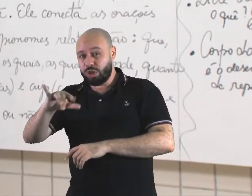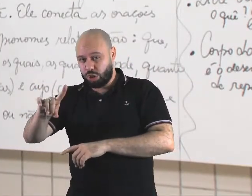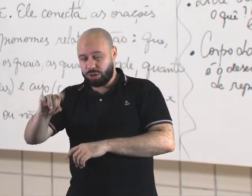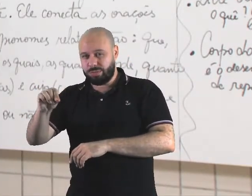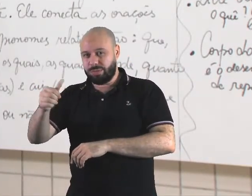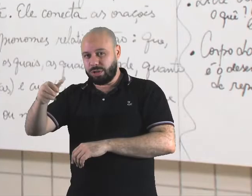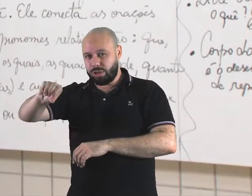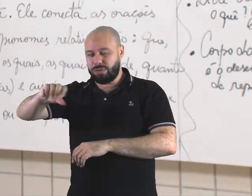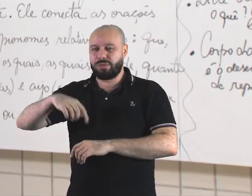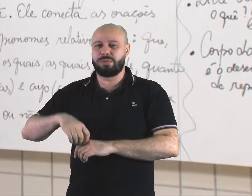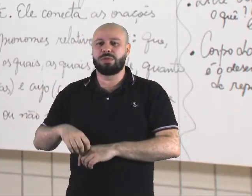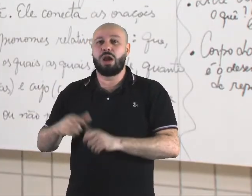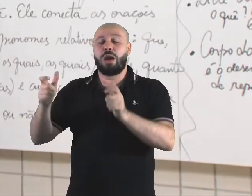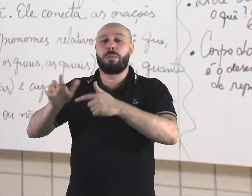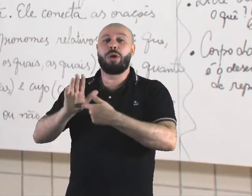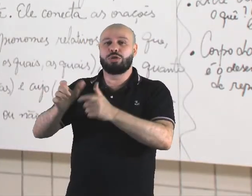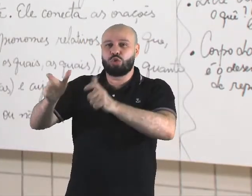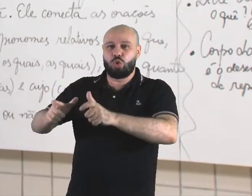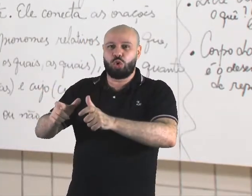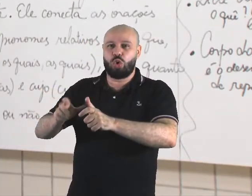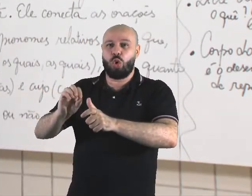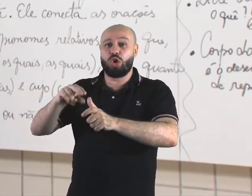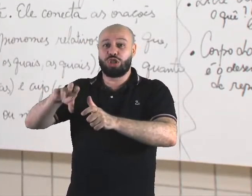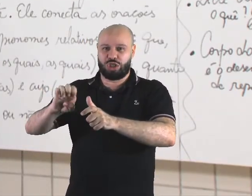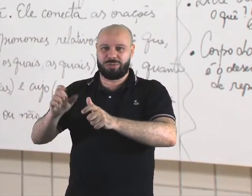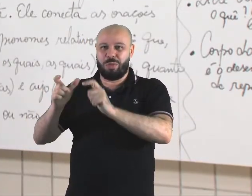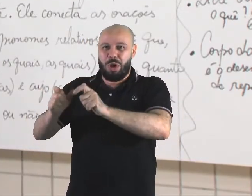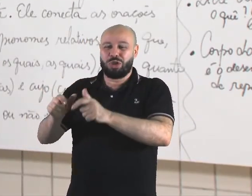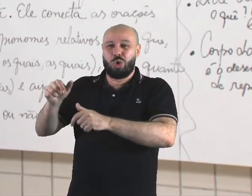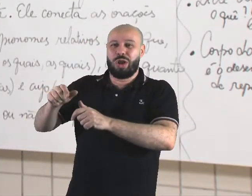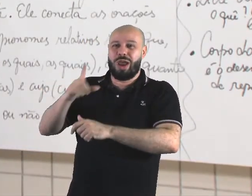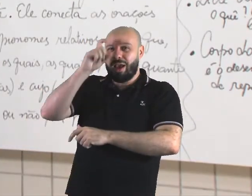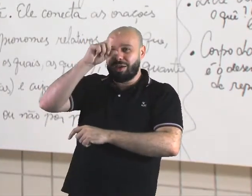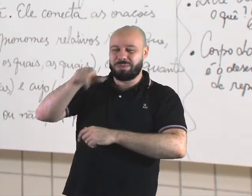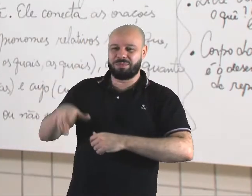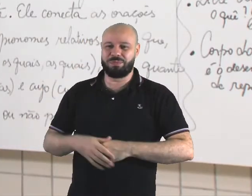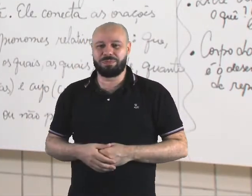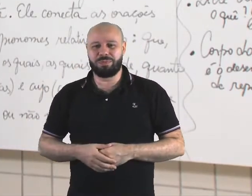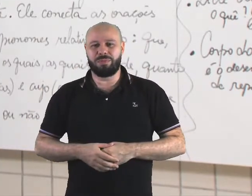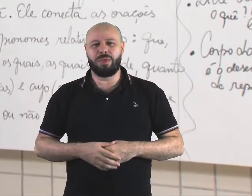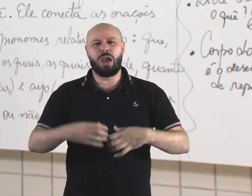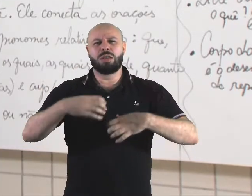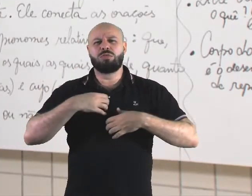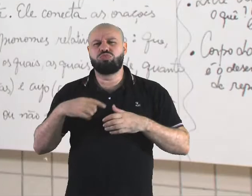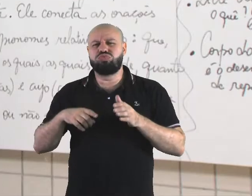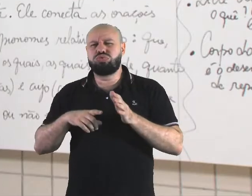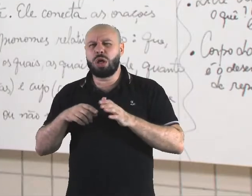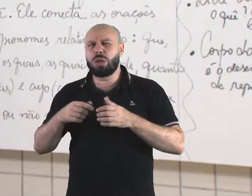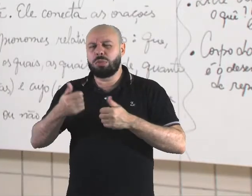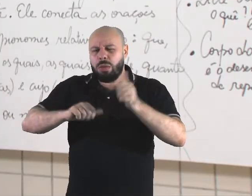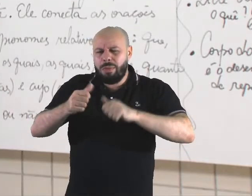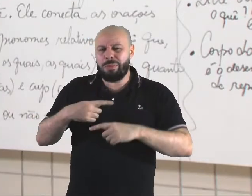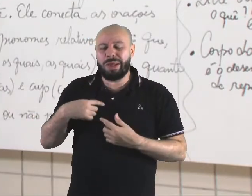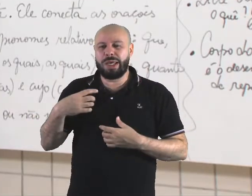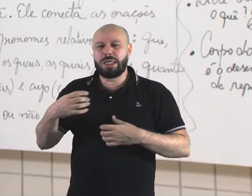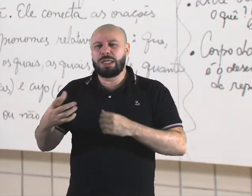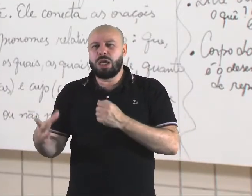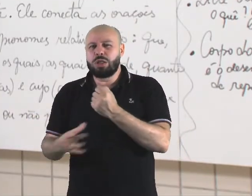que foi o quê? A clínica. Faço exames onde sinto que há segurança quanto aos